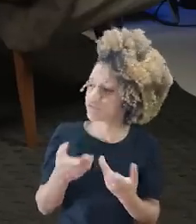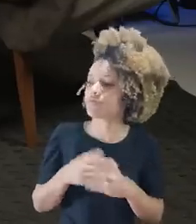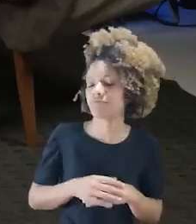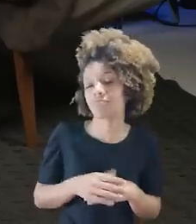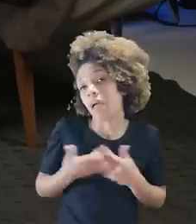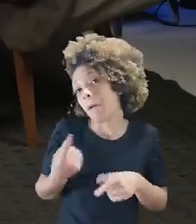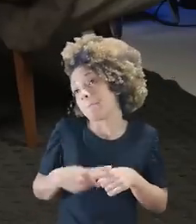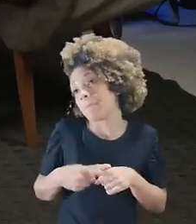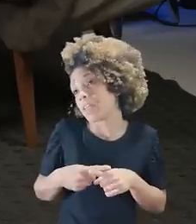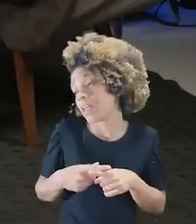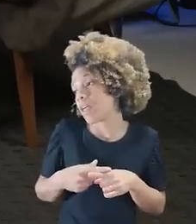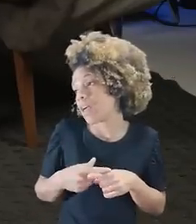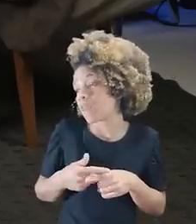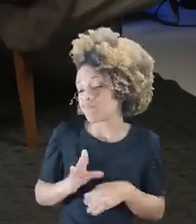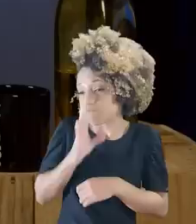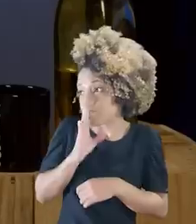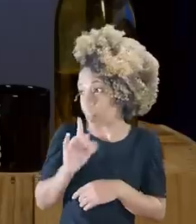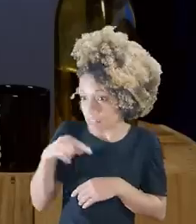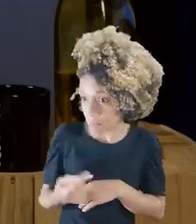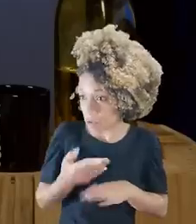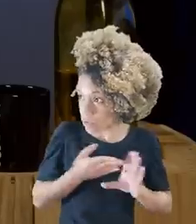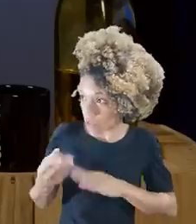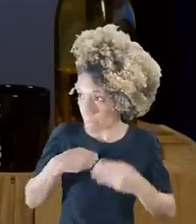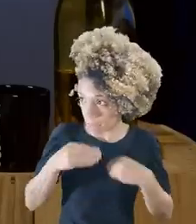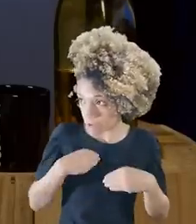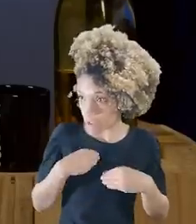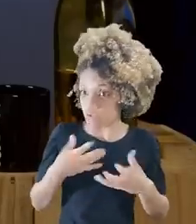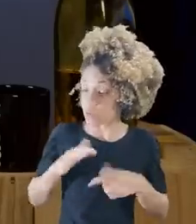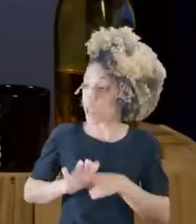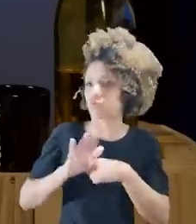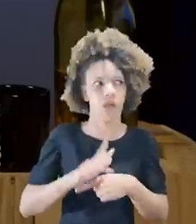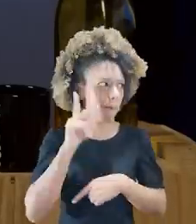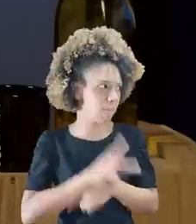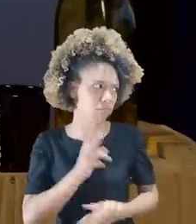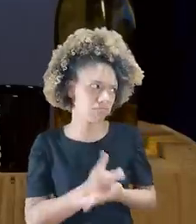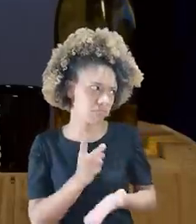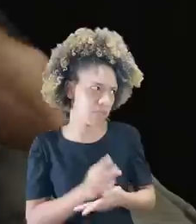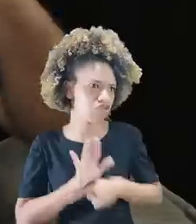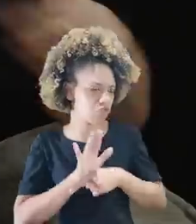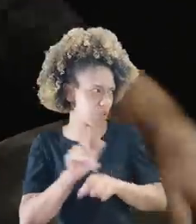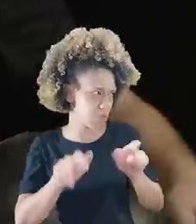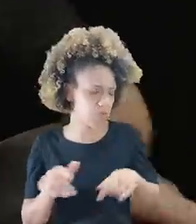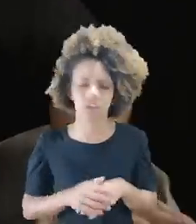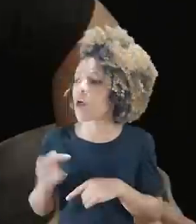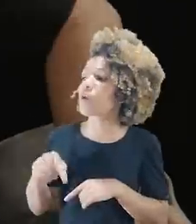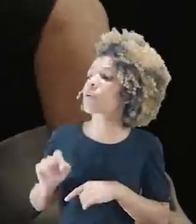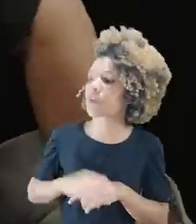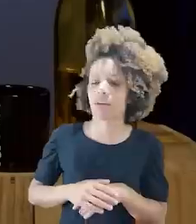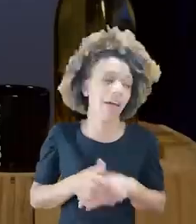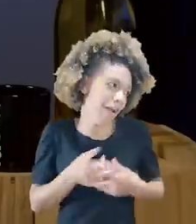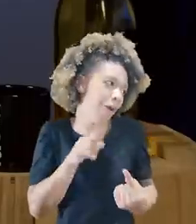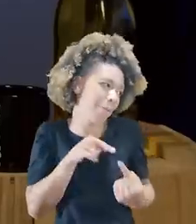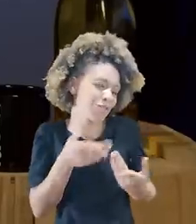com um um é porque a gente não tem você tá quieto depois que você passou pela depressão você não quer ajudar as pessoas todo Já ajudei muita